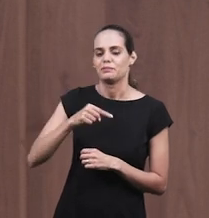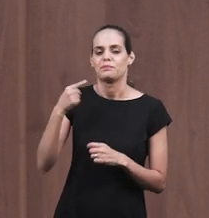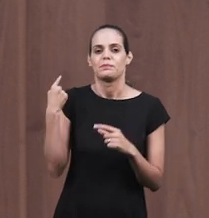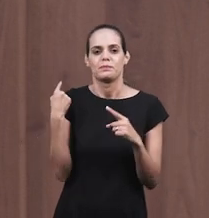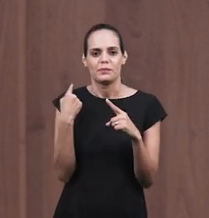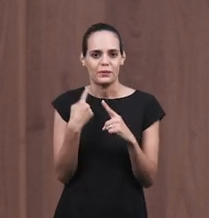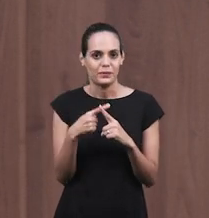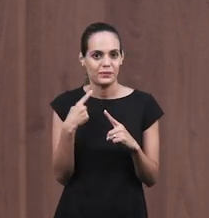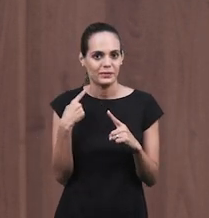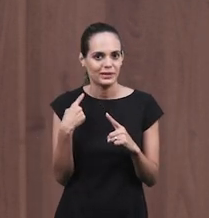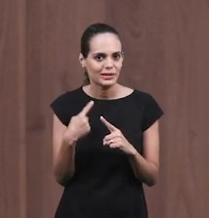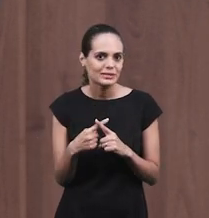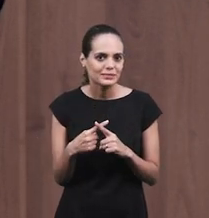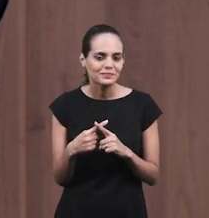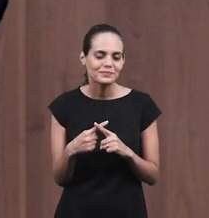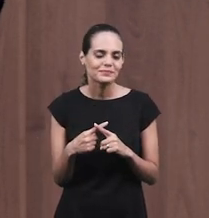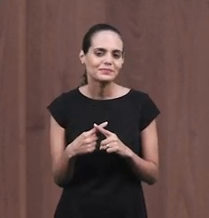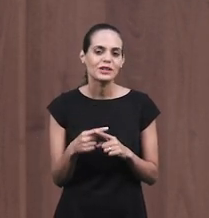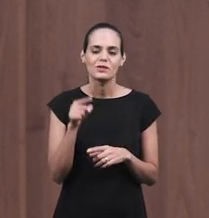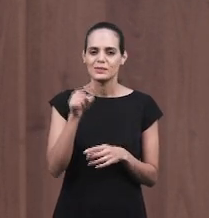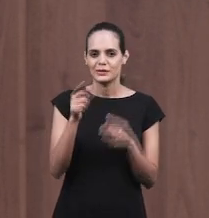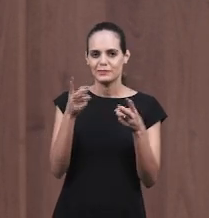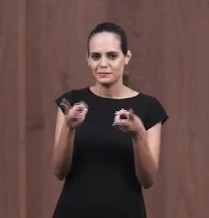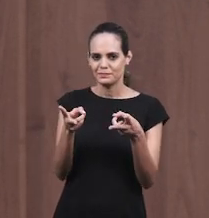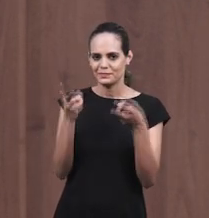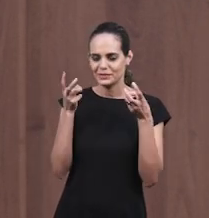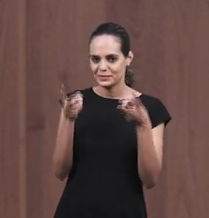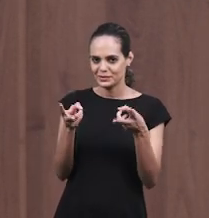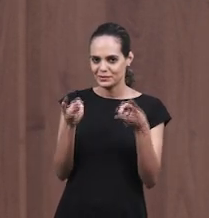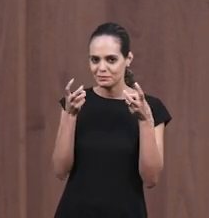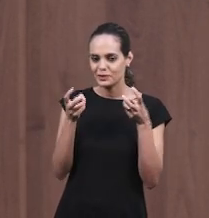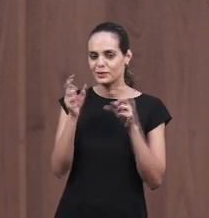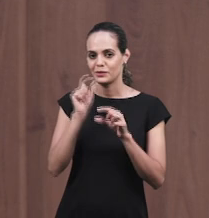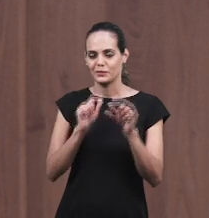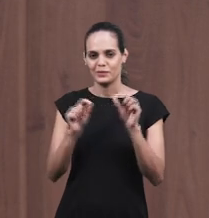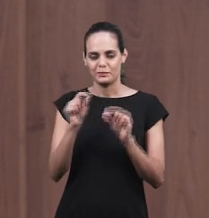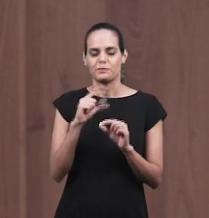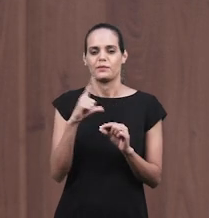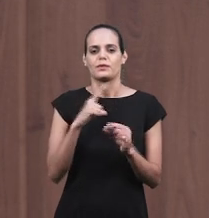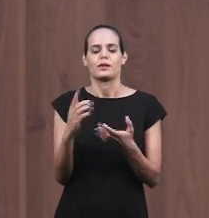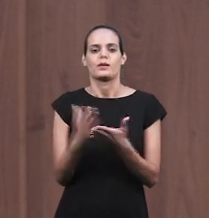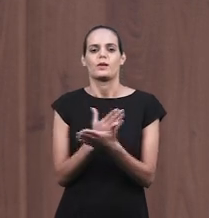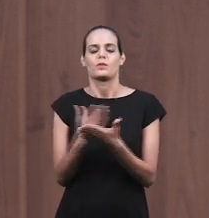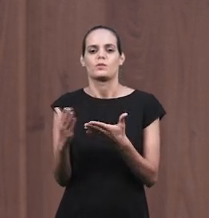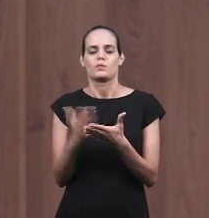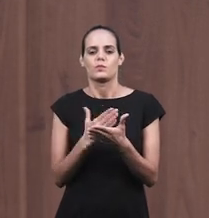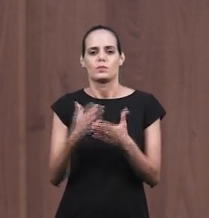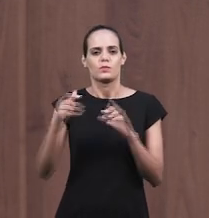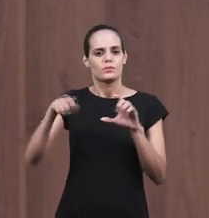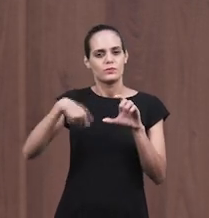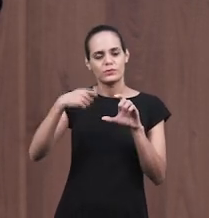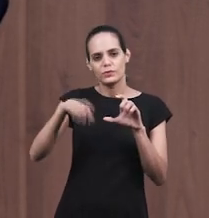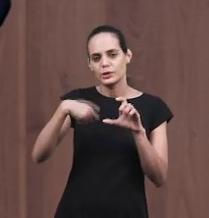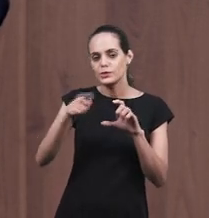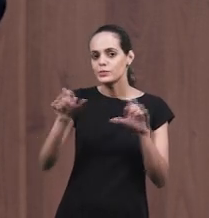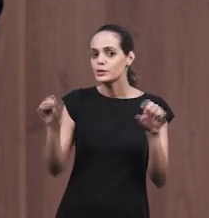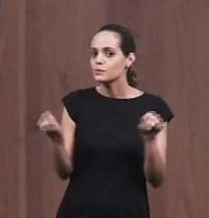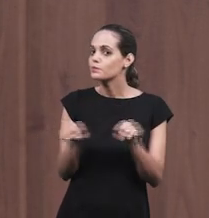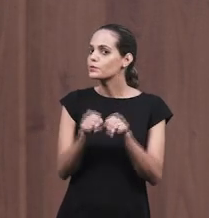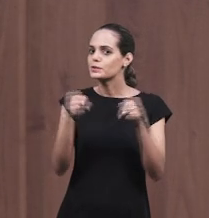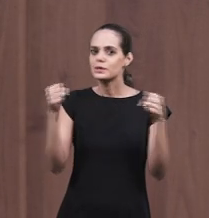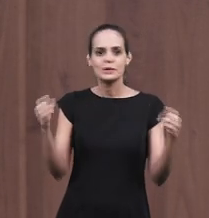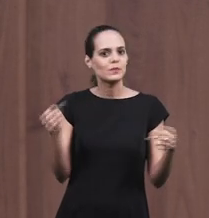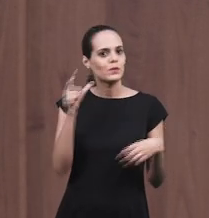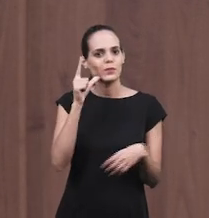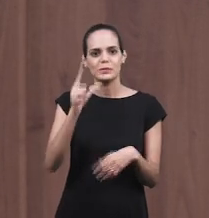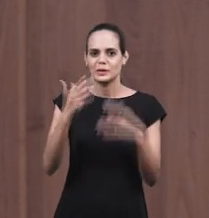central de comunicações, porque você vai perceber que alguns dos nossos vídeos, eles não